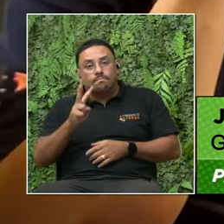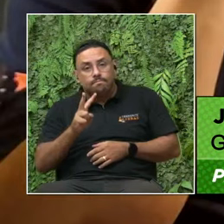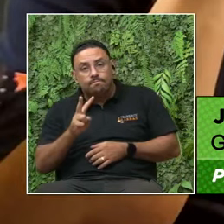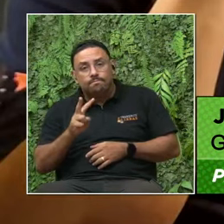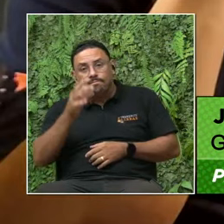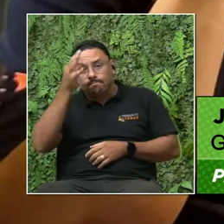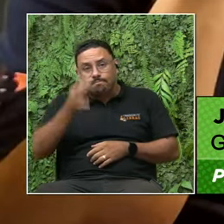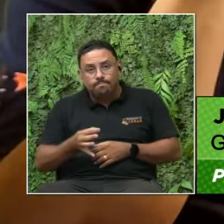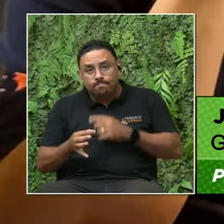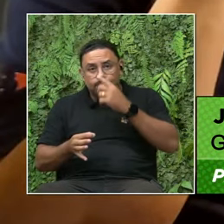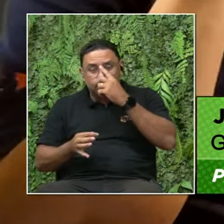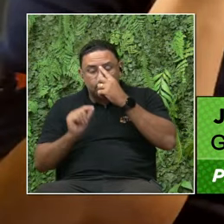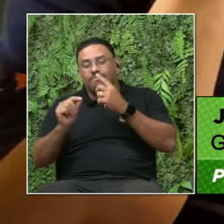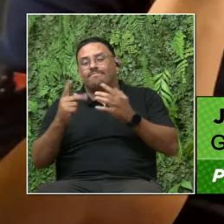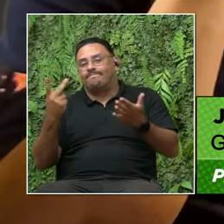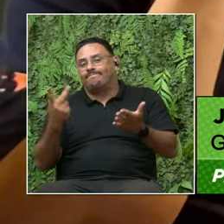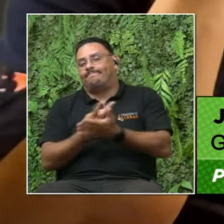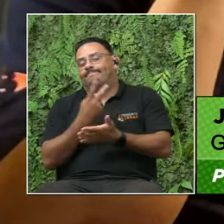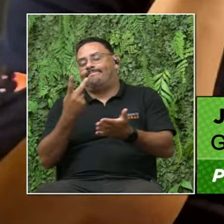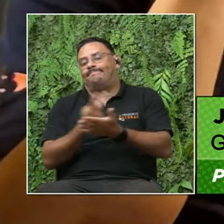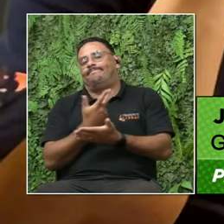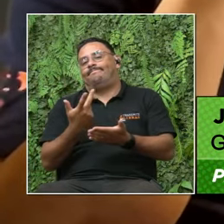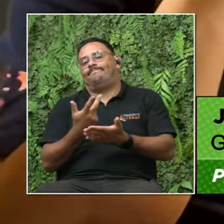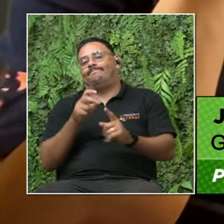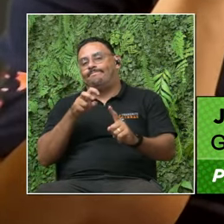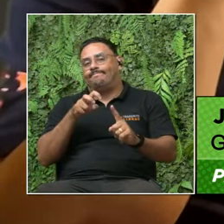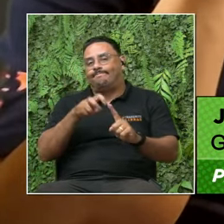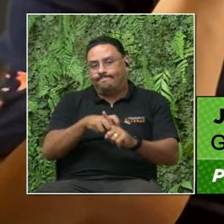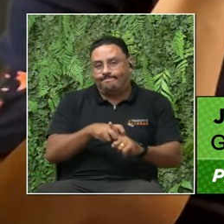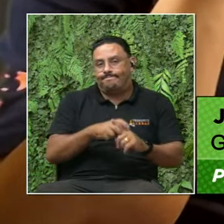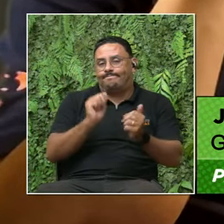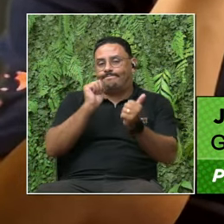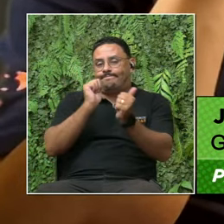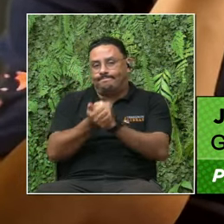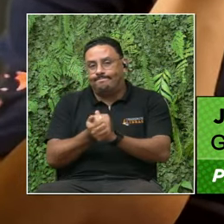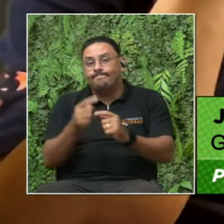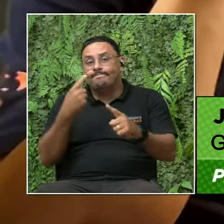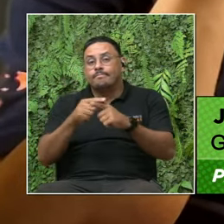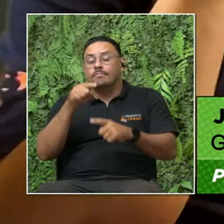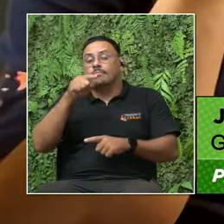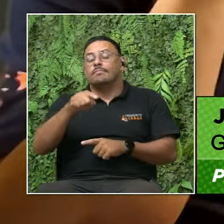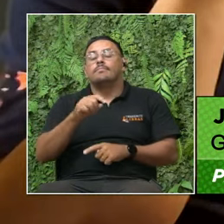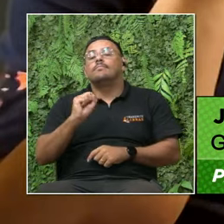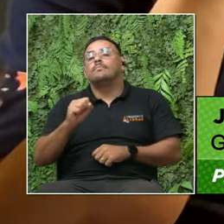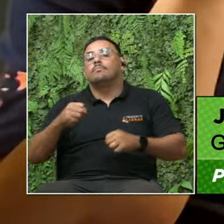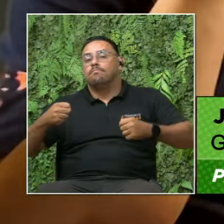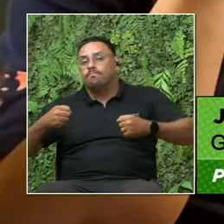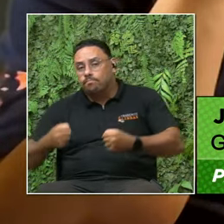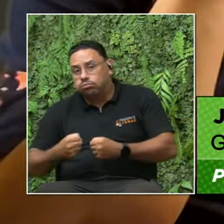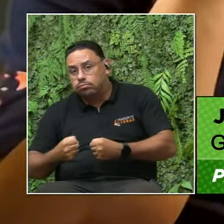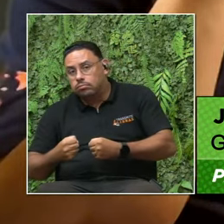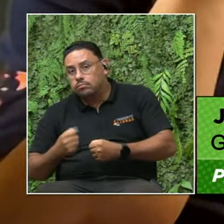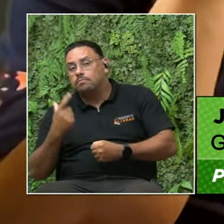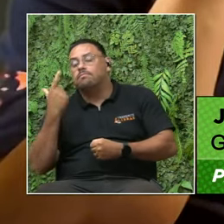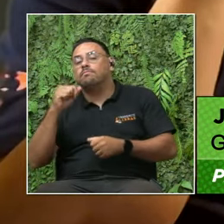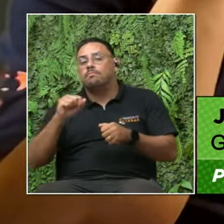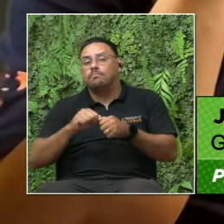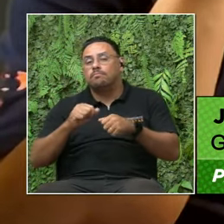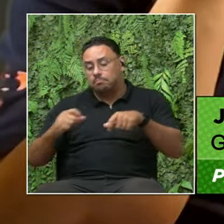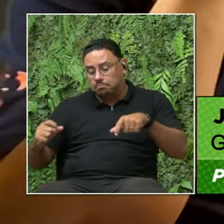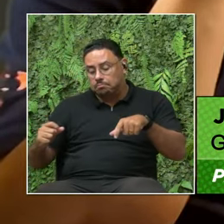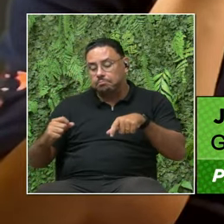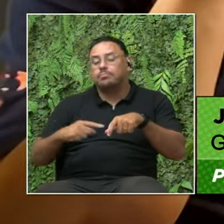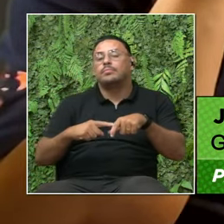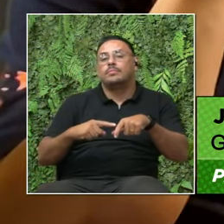claramente infantil impacta diretamente na partida porque ali a chance do hul de obviamente fazer o gol de